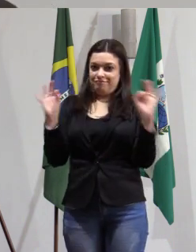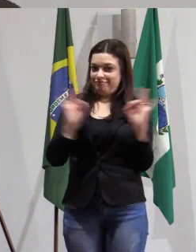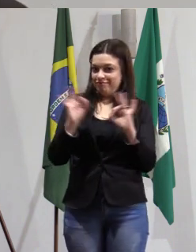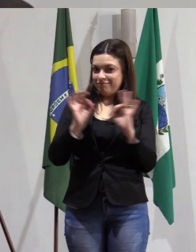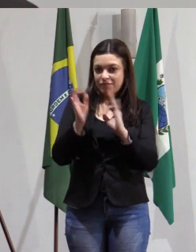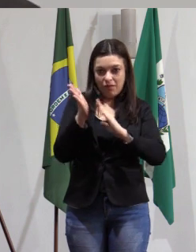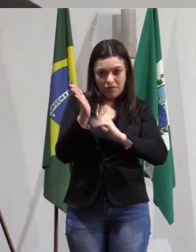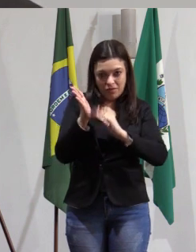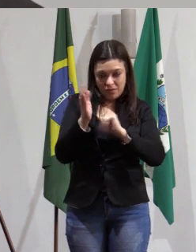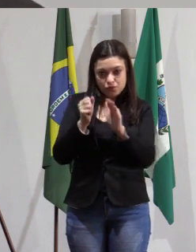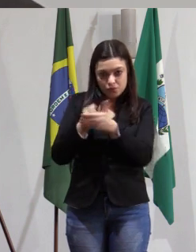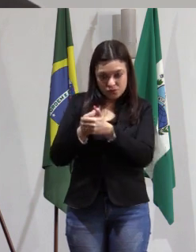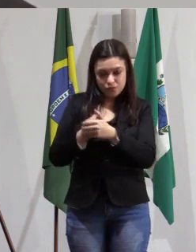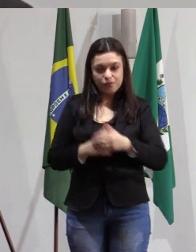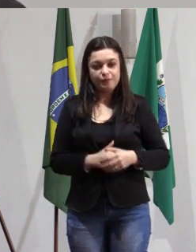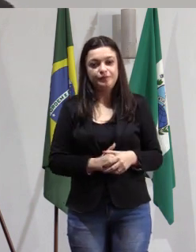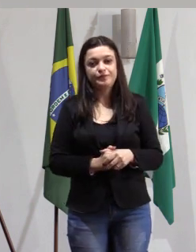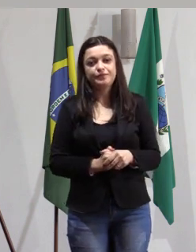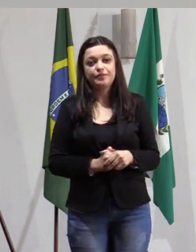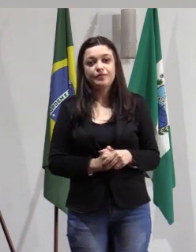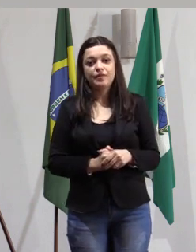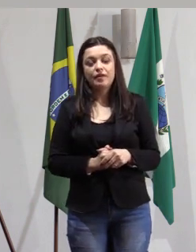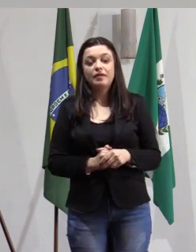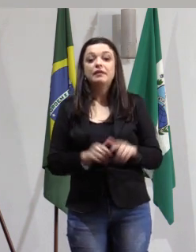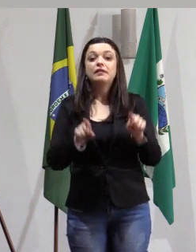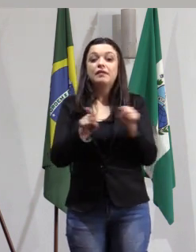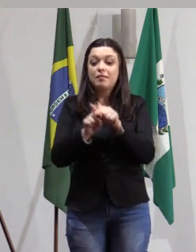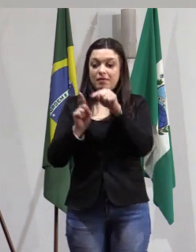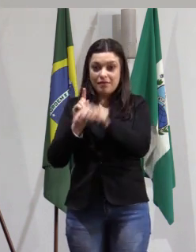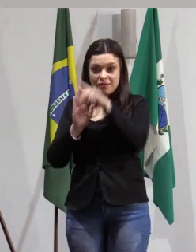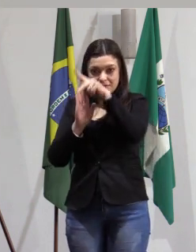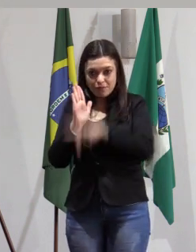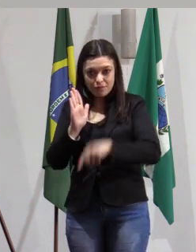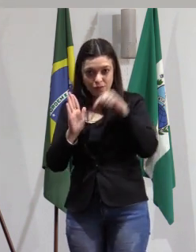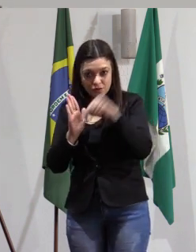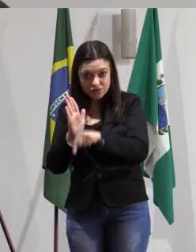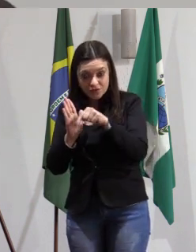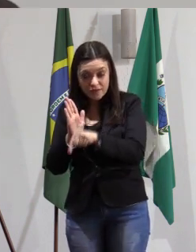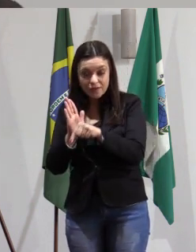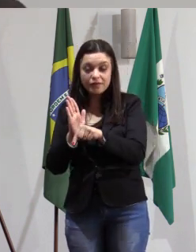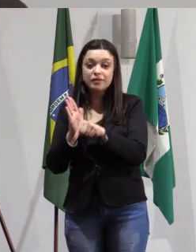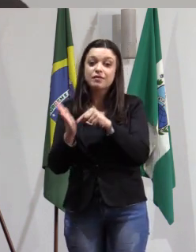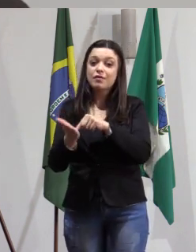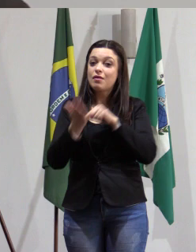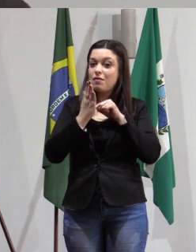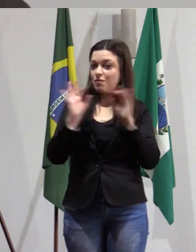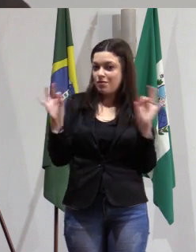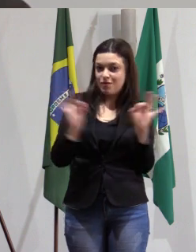Creio que esse programa não leva em conta a imensa diferença